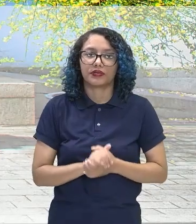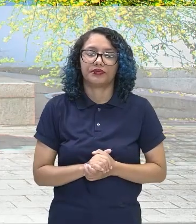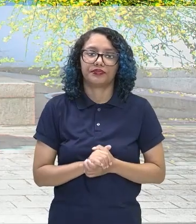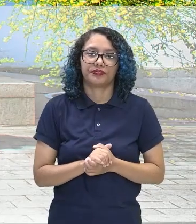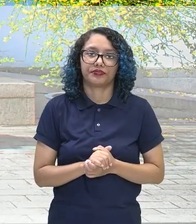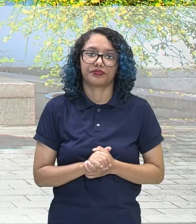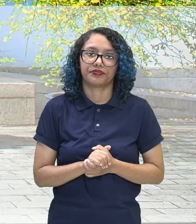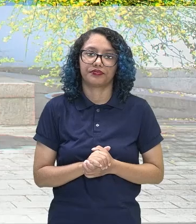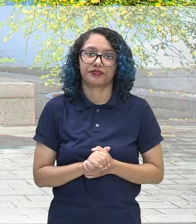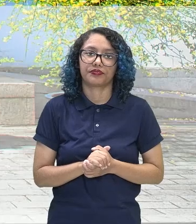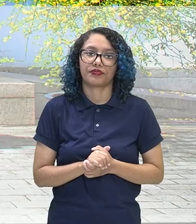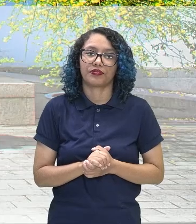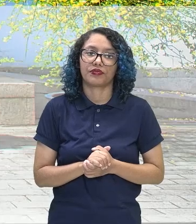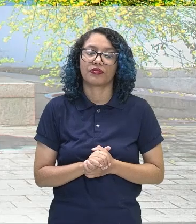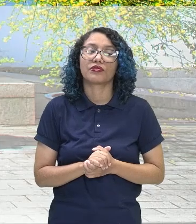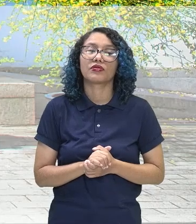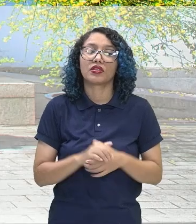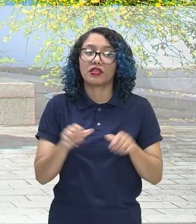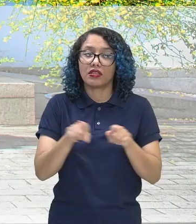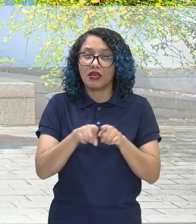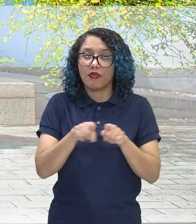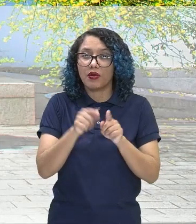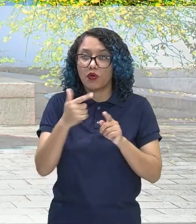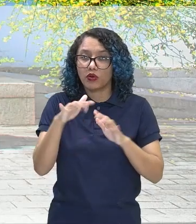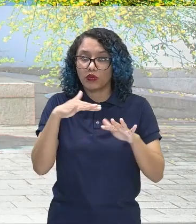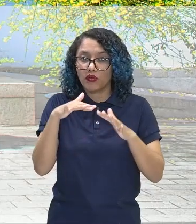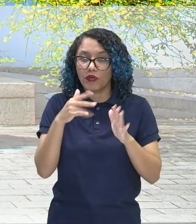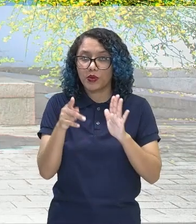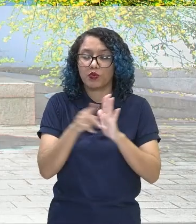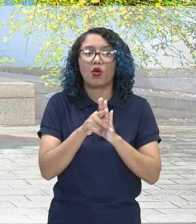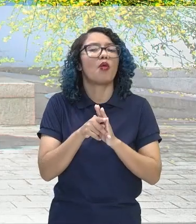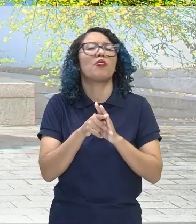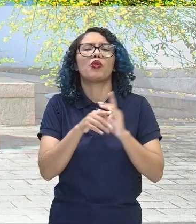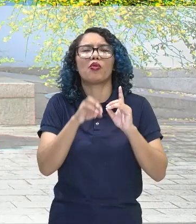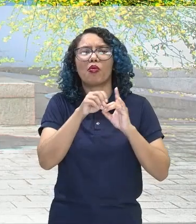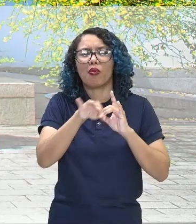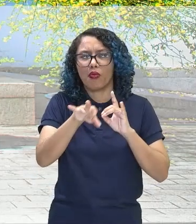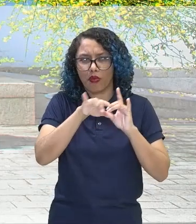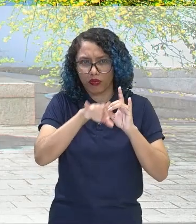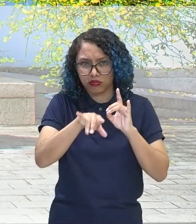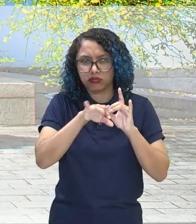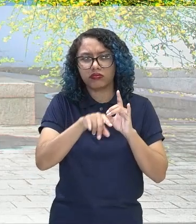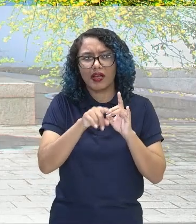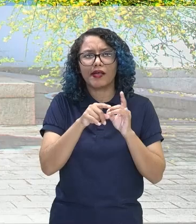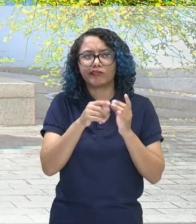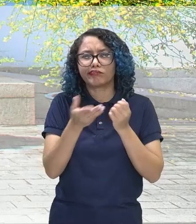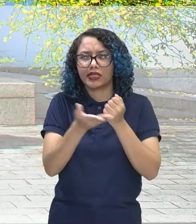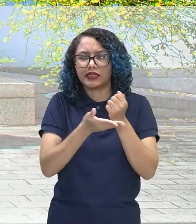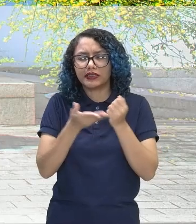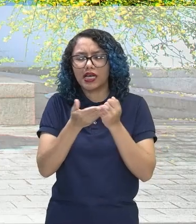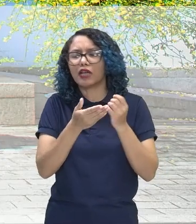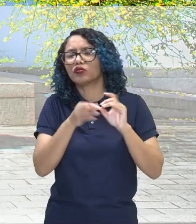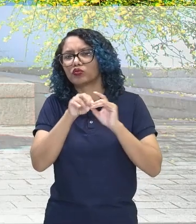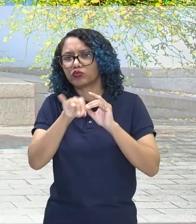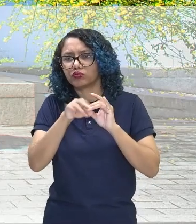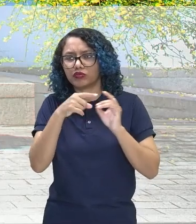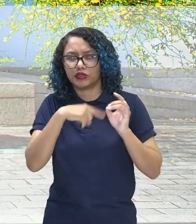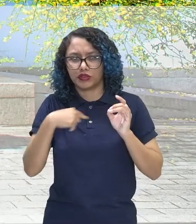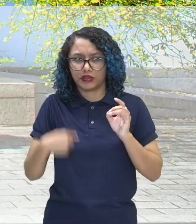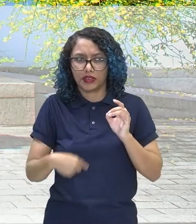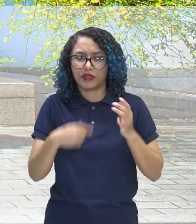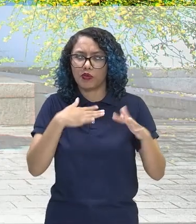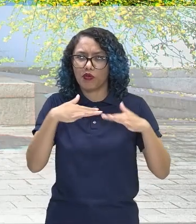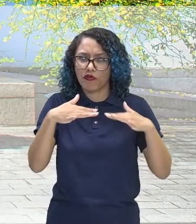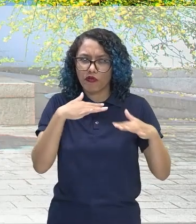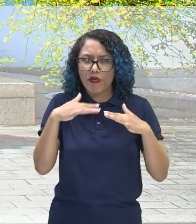bastante conhecido é o do dragão, que é inspirado ali no dragão chinês, né? Então, os golpes, os